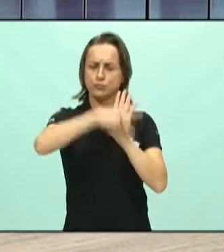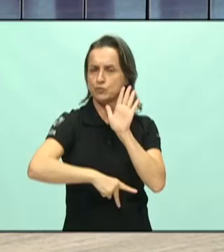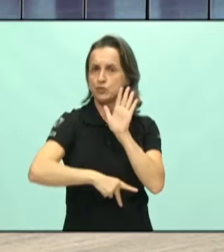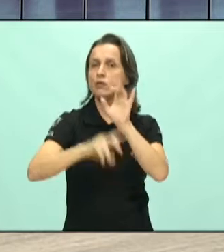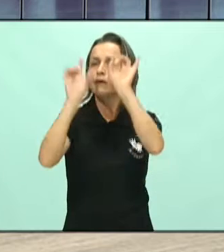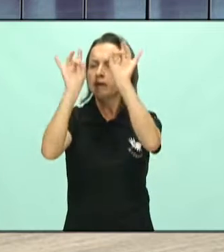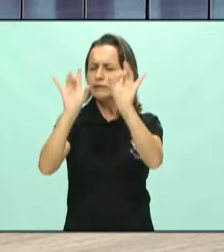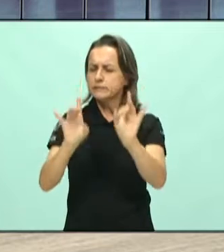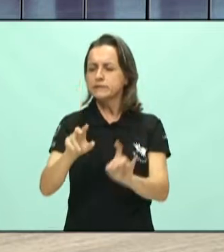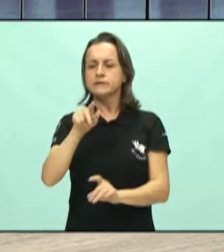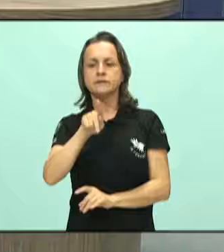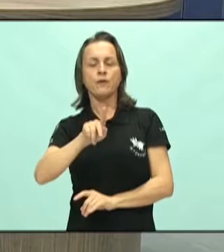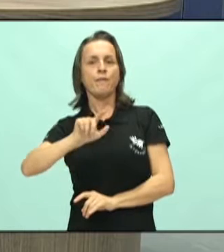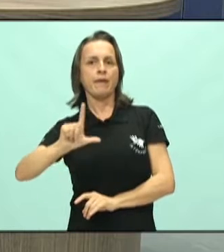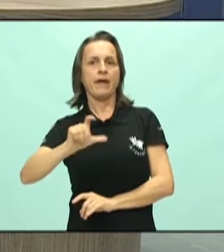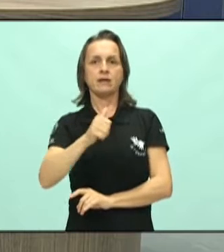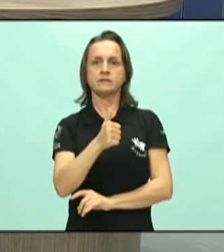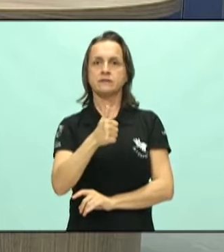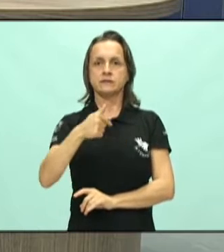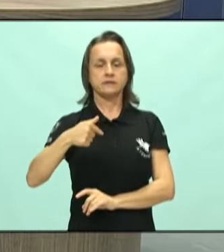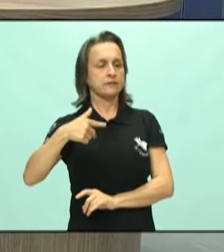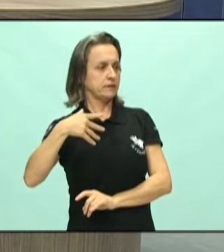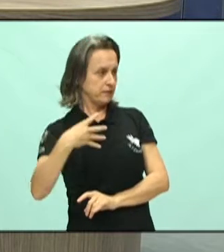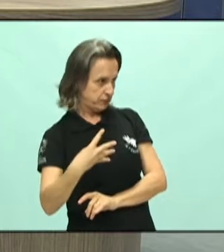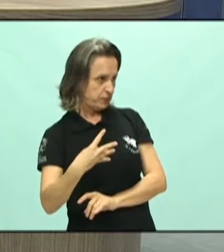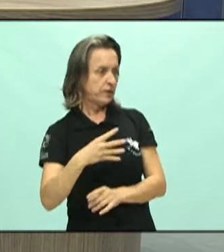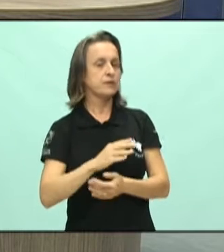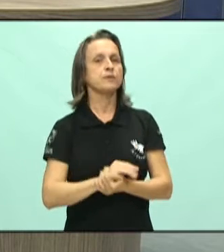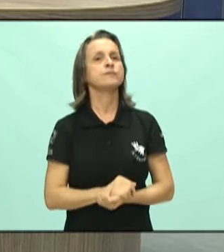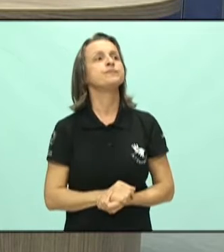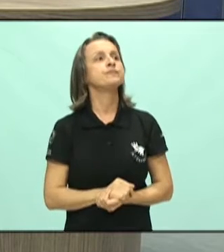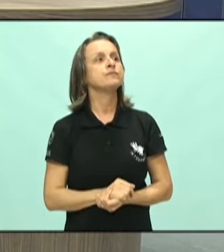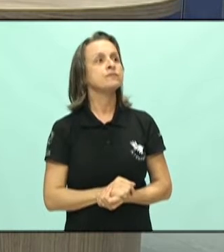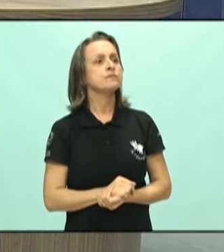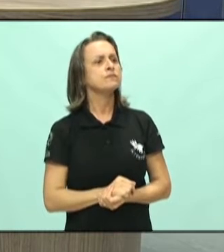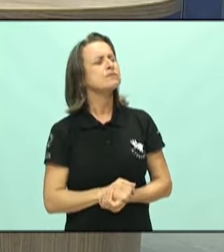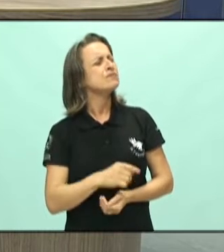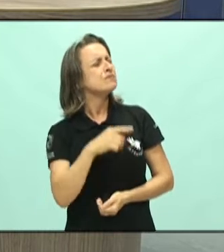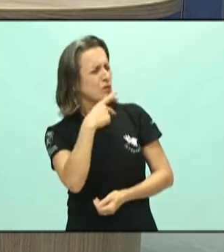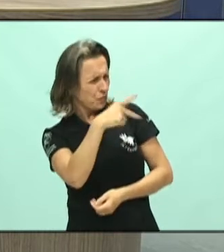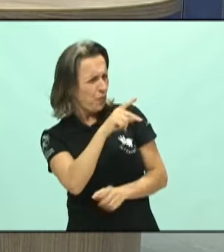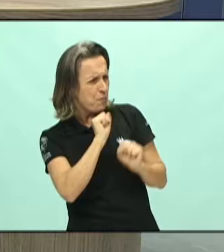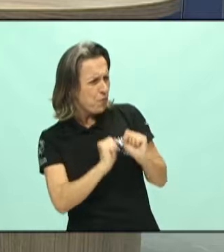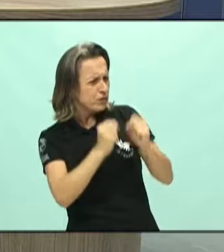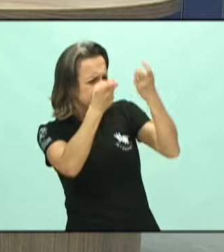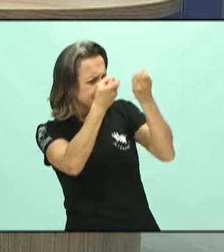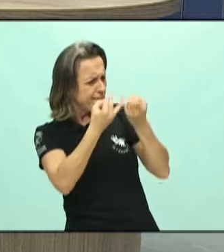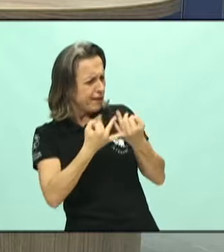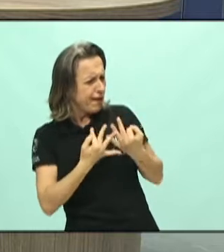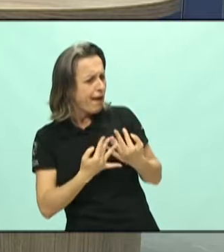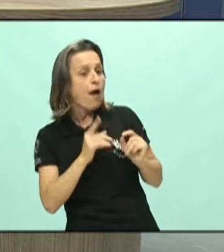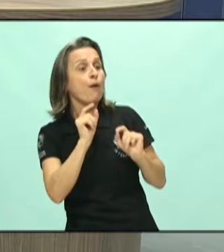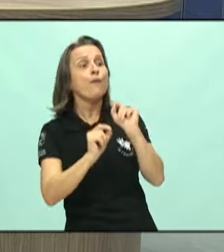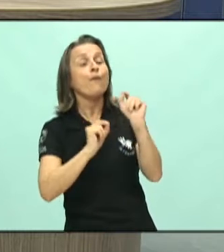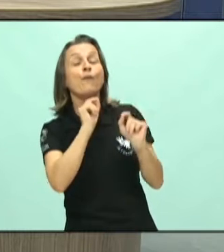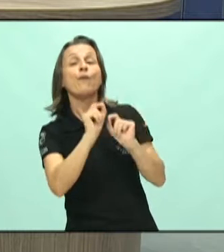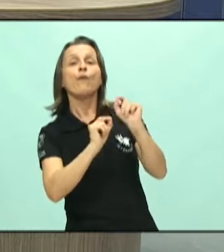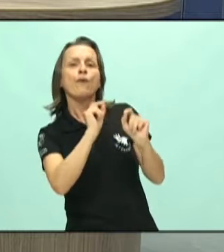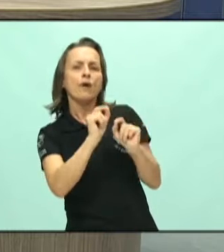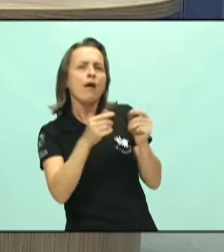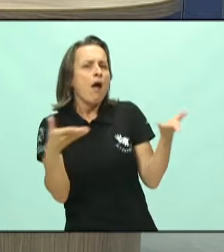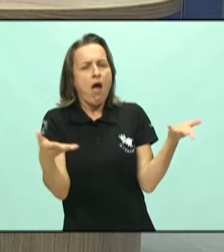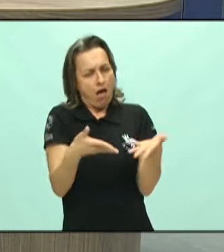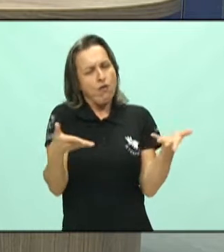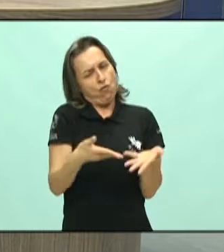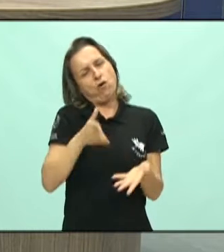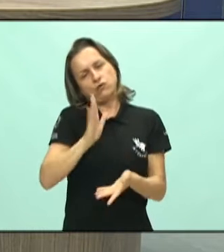do PL 174. O senhor pode explicar para nós o que exatamente, agora que